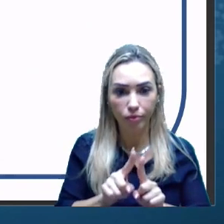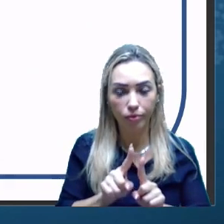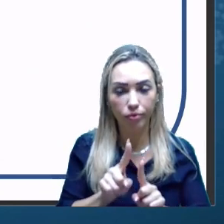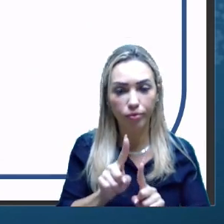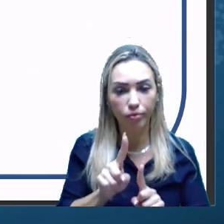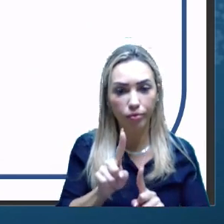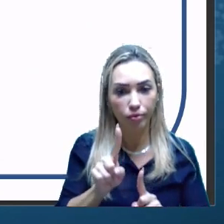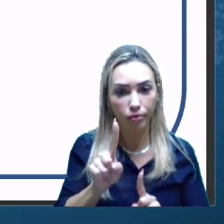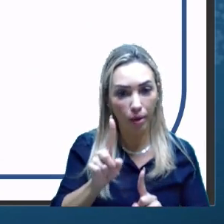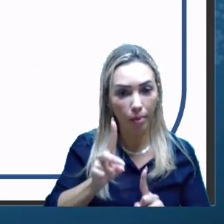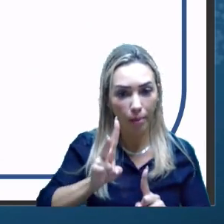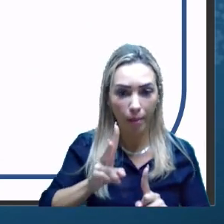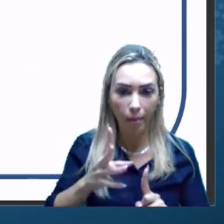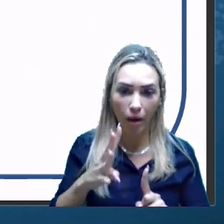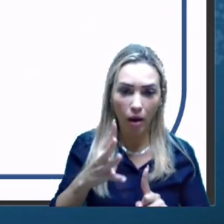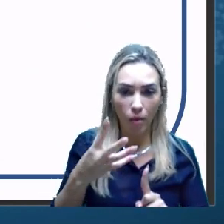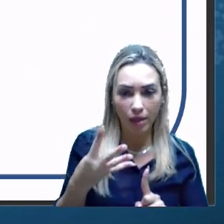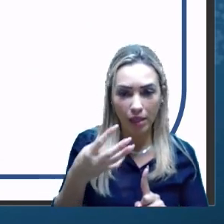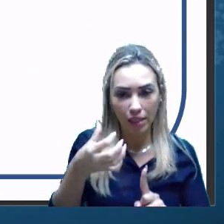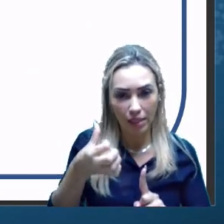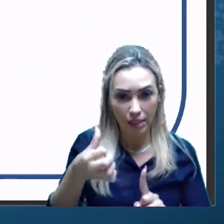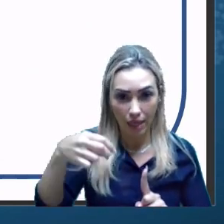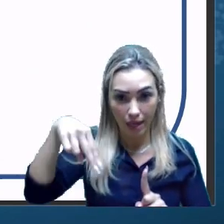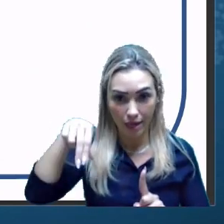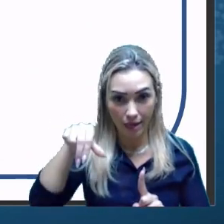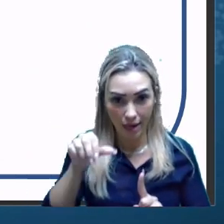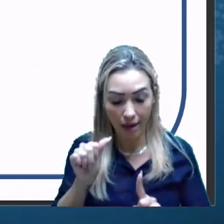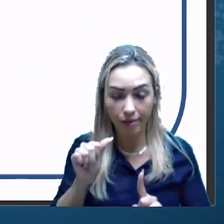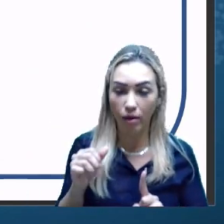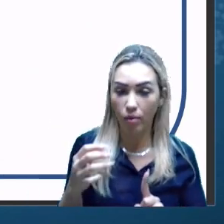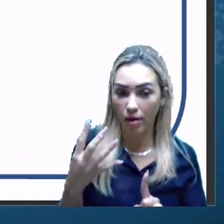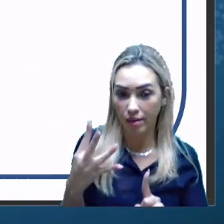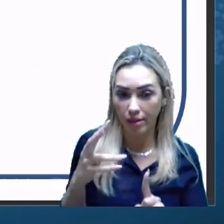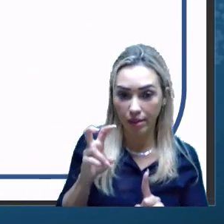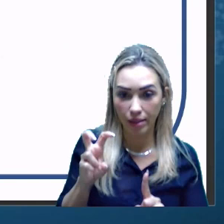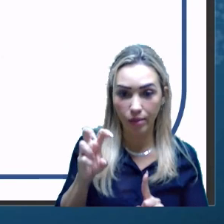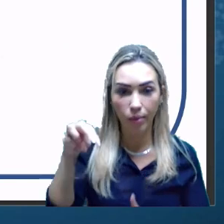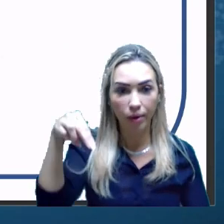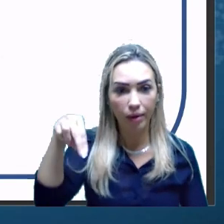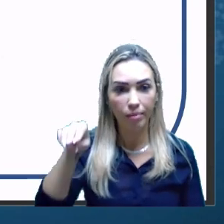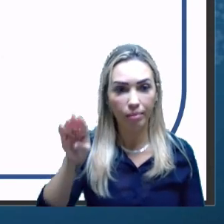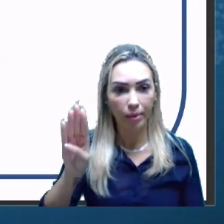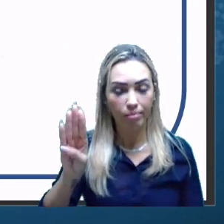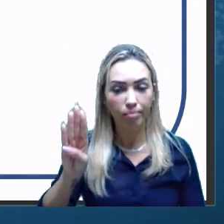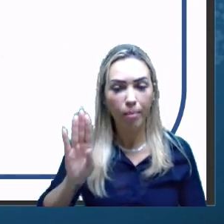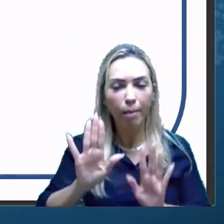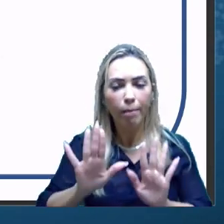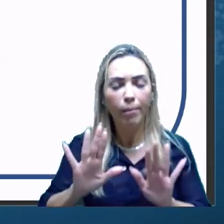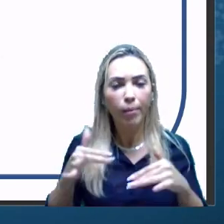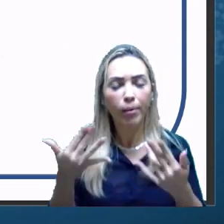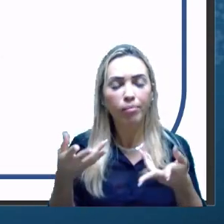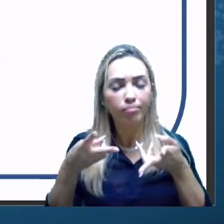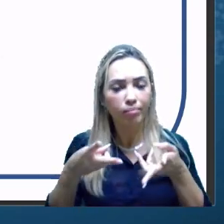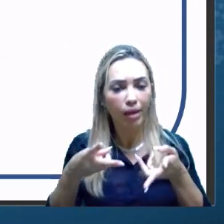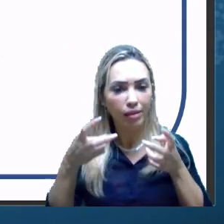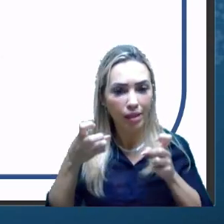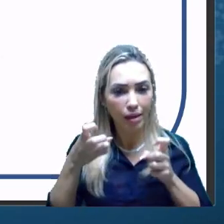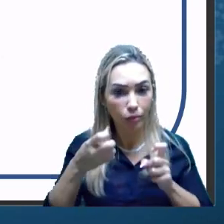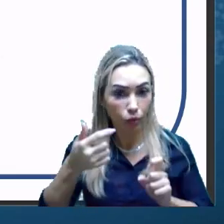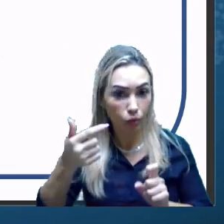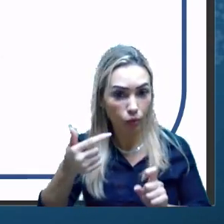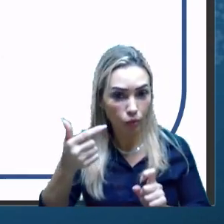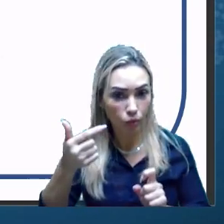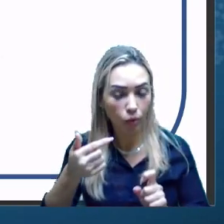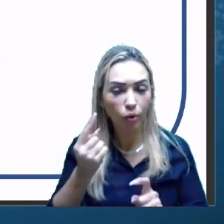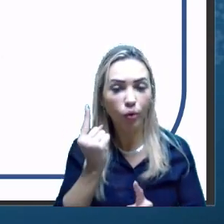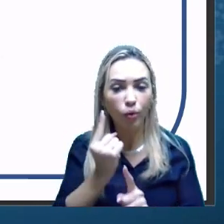de 46 para NA e 45 para NB, como a gente tinha visto previamente. Contudo, quando a gente observa a temperatura de melting 2, a gente observa um aumento